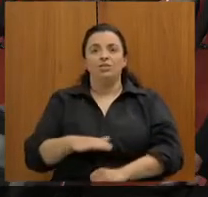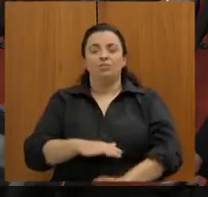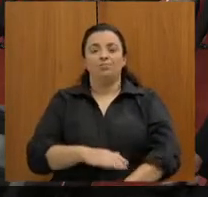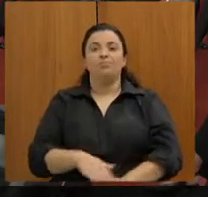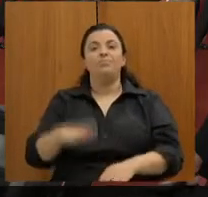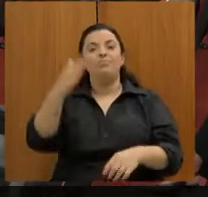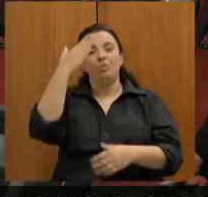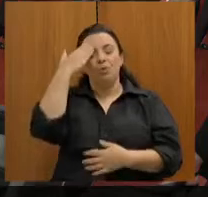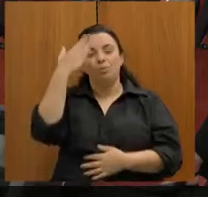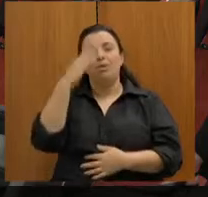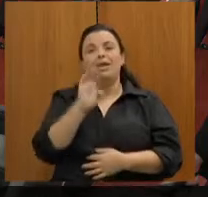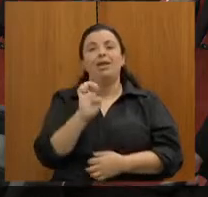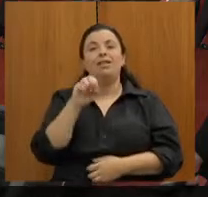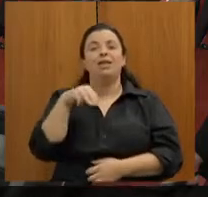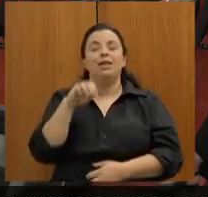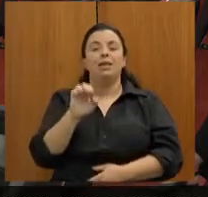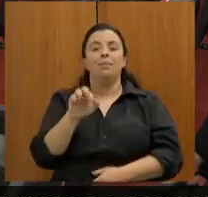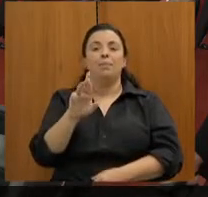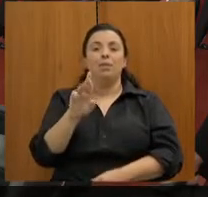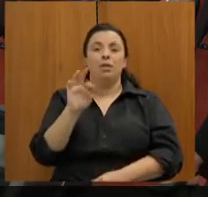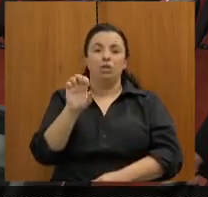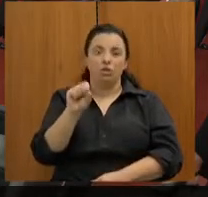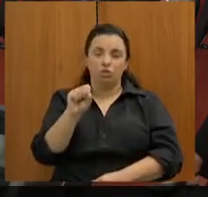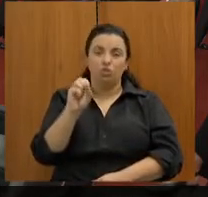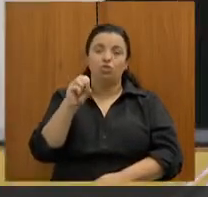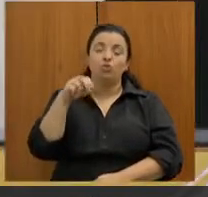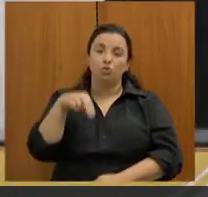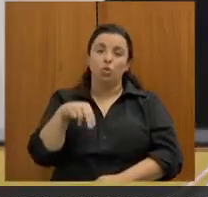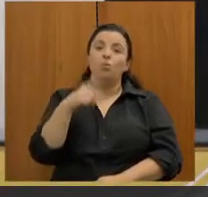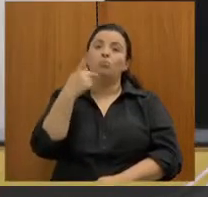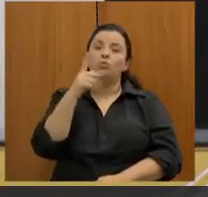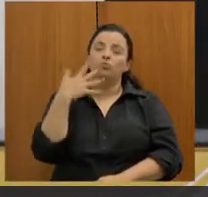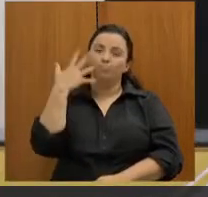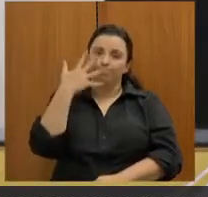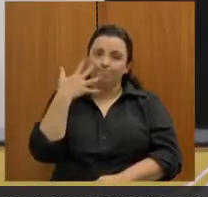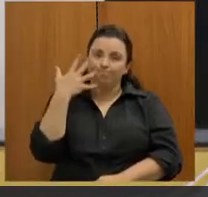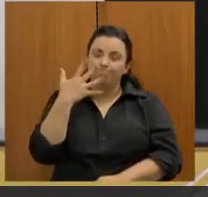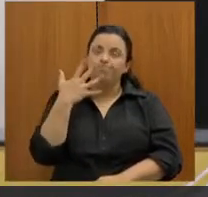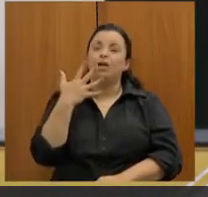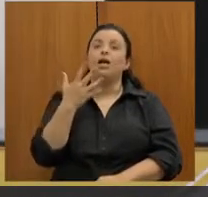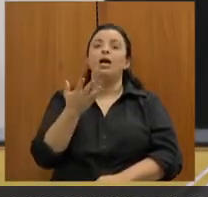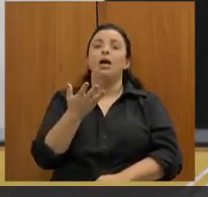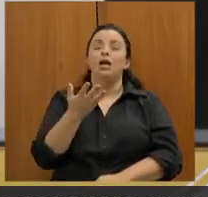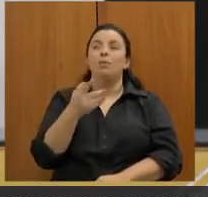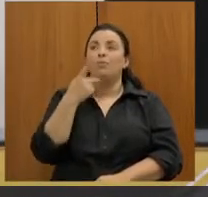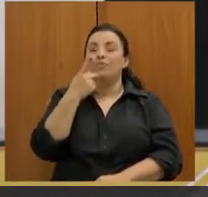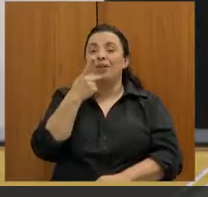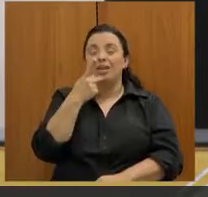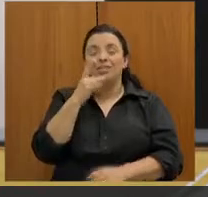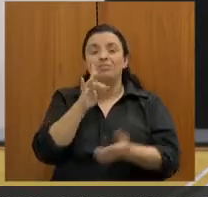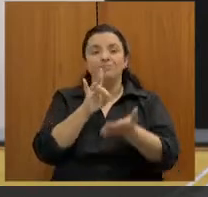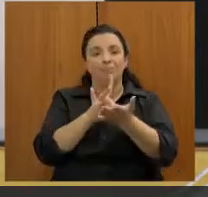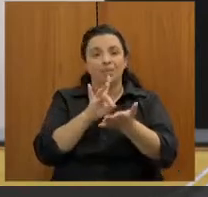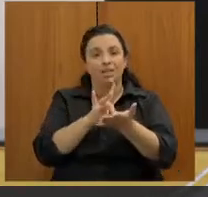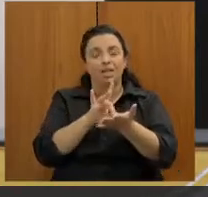obrigada e Emerson pela pela sua contribuição né vou trazer é essa realidade da região do